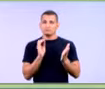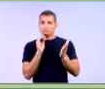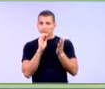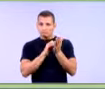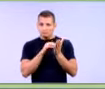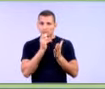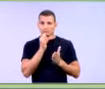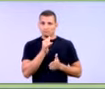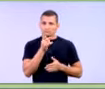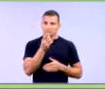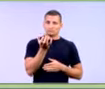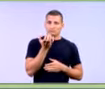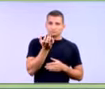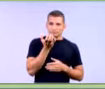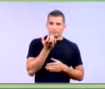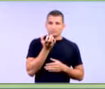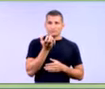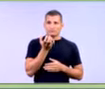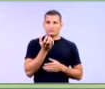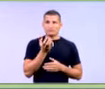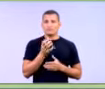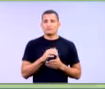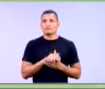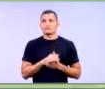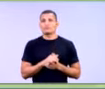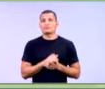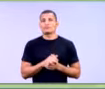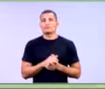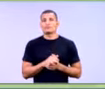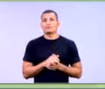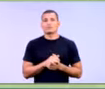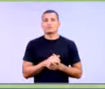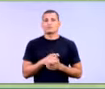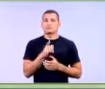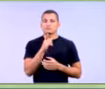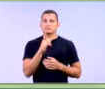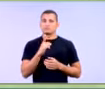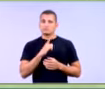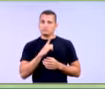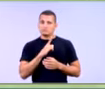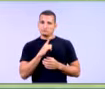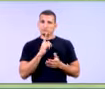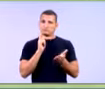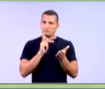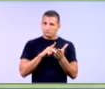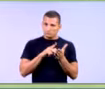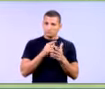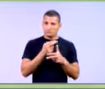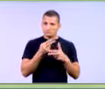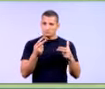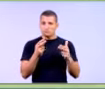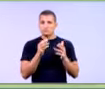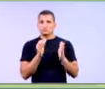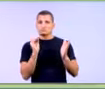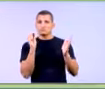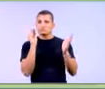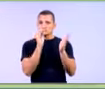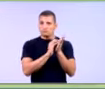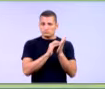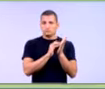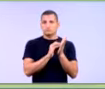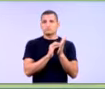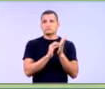você quiser e não é só você querer. É você ter, de fato, elementos que venham fazer